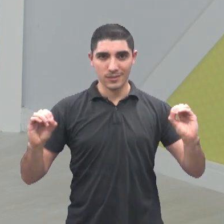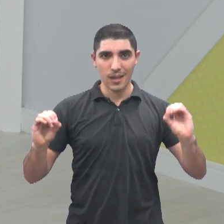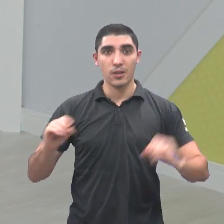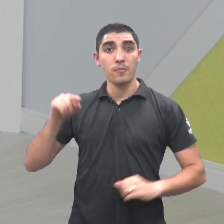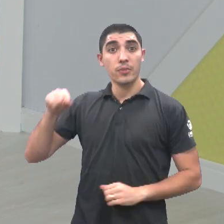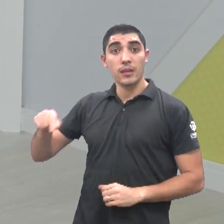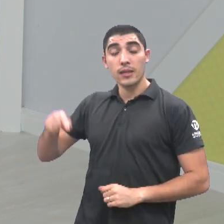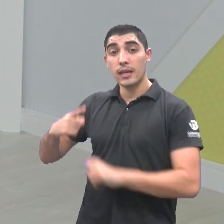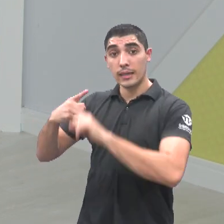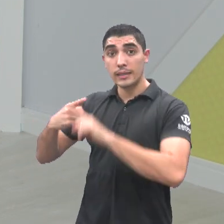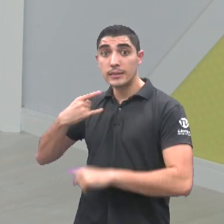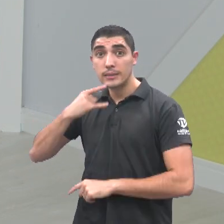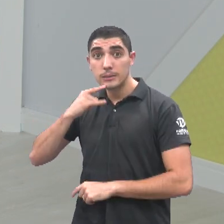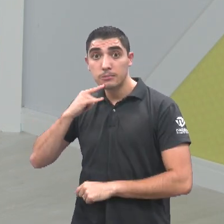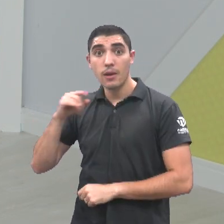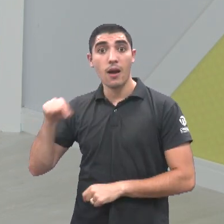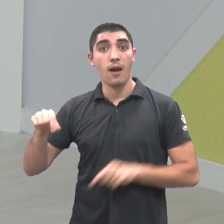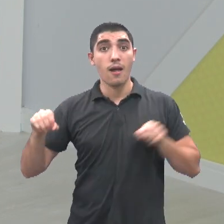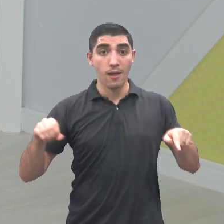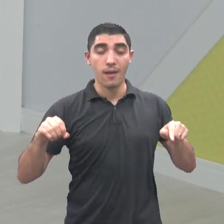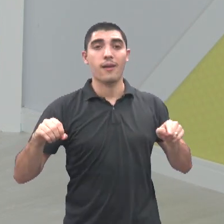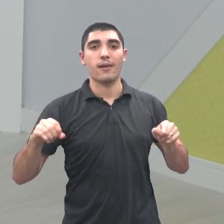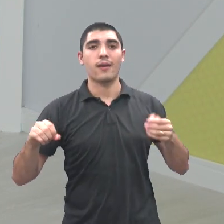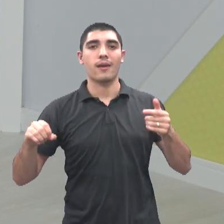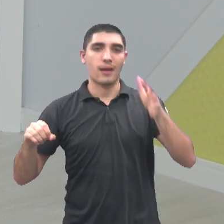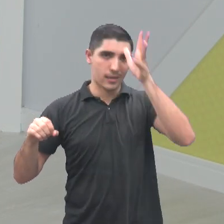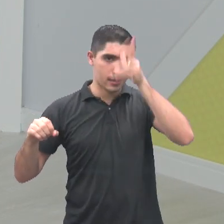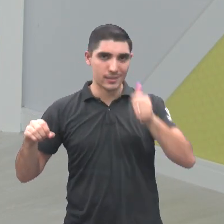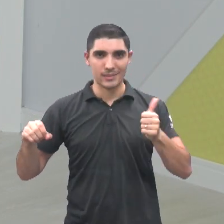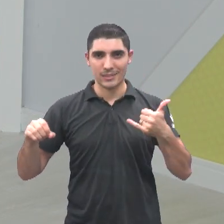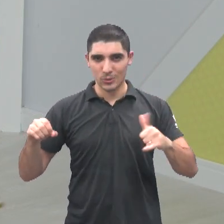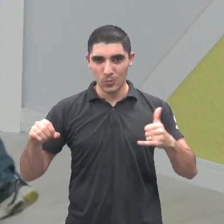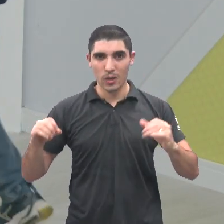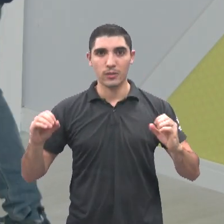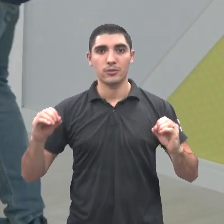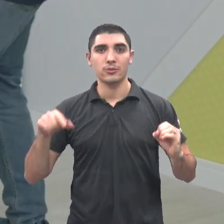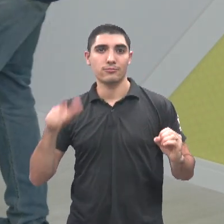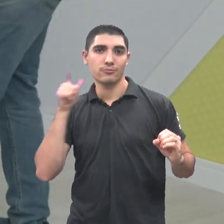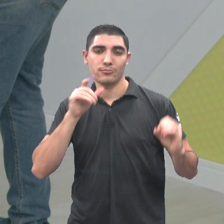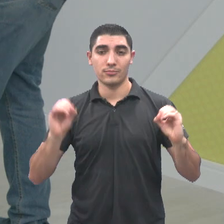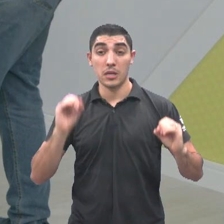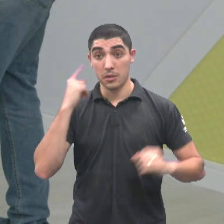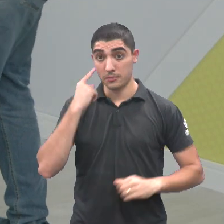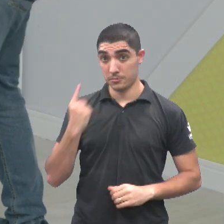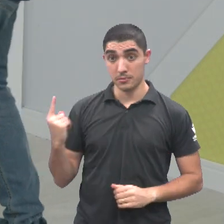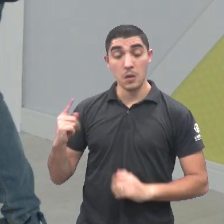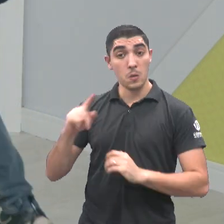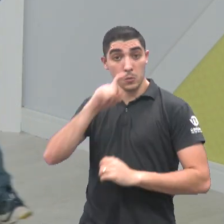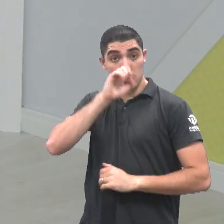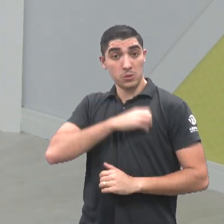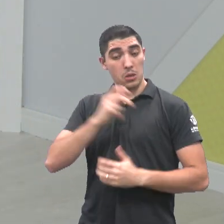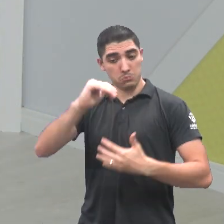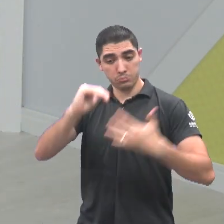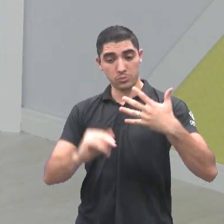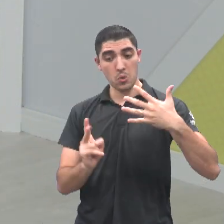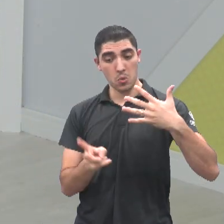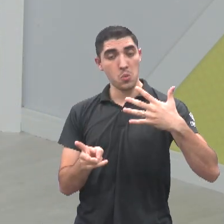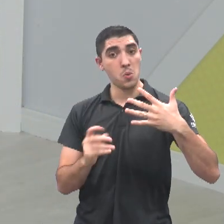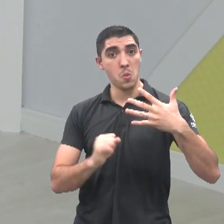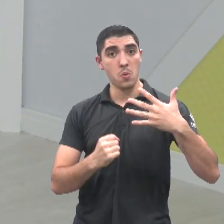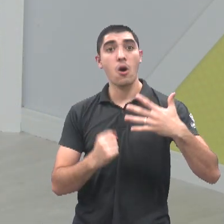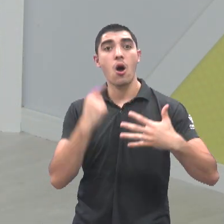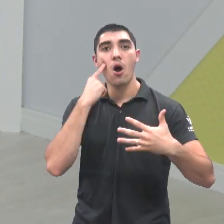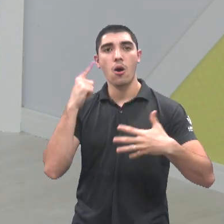resultados, esses dois últimos, ajudaram o São José a ficar no G8. Coloca a classificação pra gente, Matheus, que a gente vai olhar. O Primavera, mesmo com a derrota, segue